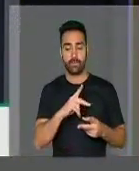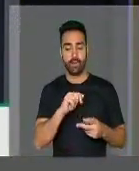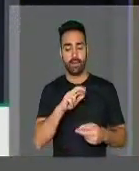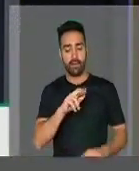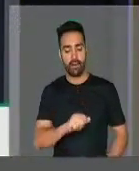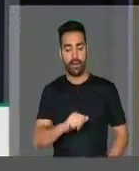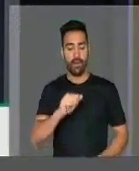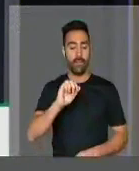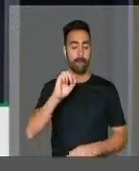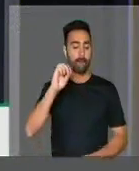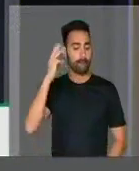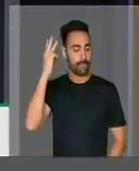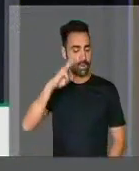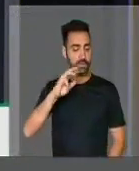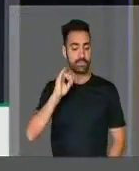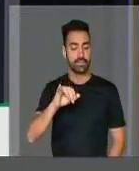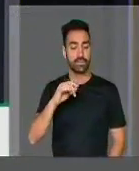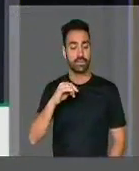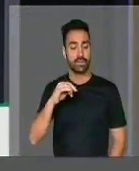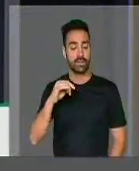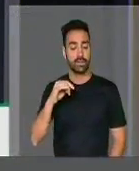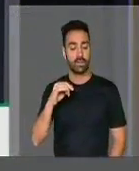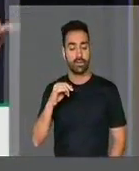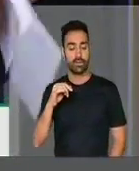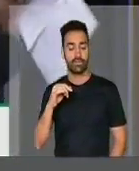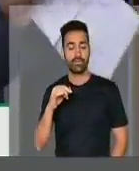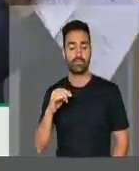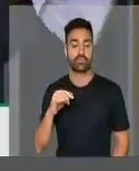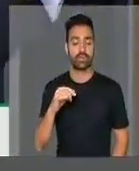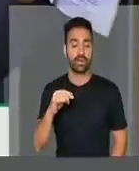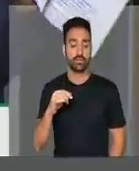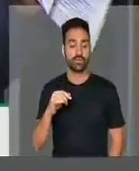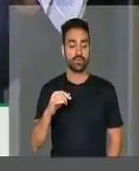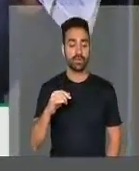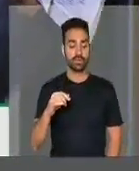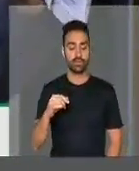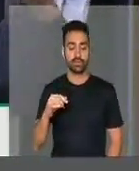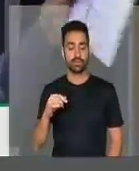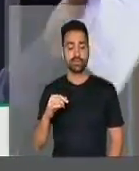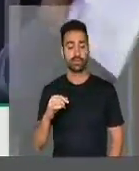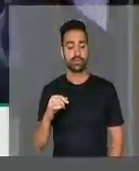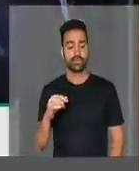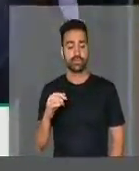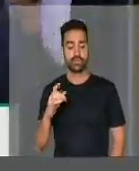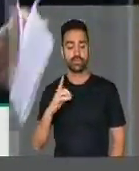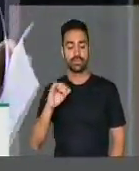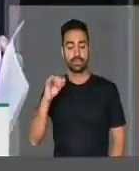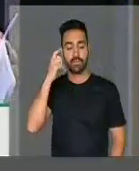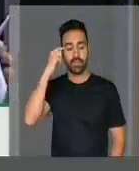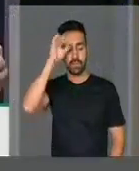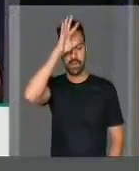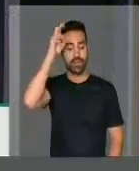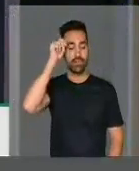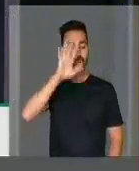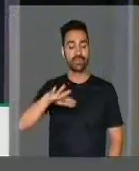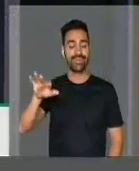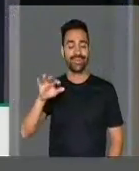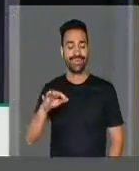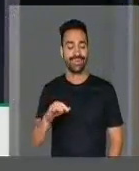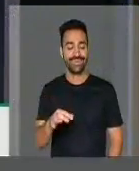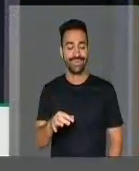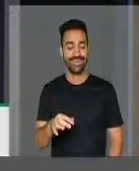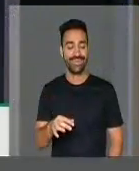modo que se a gente pensa na Amazônia Legal, digamos, é mais ou